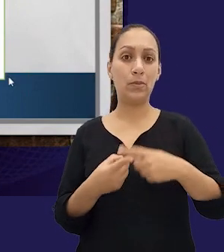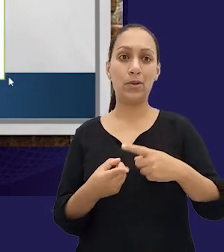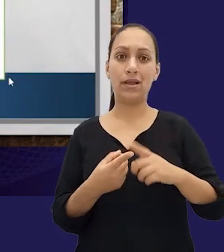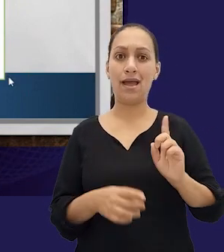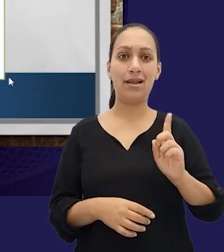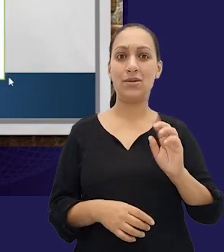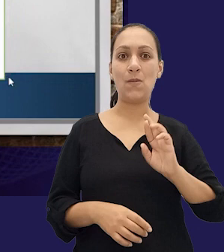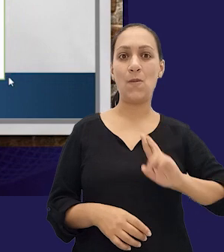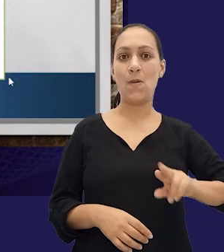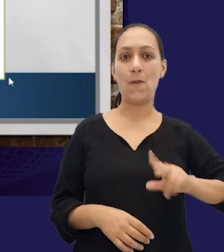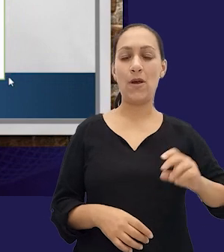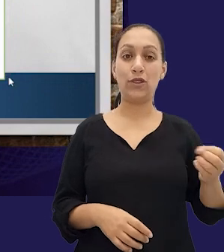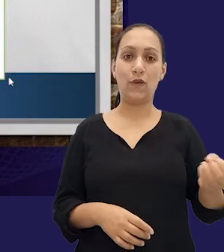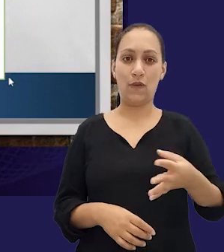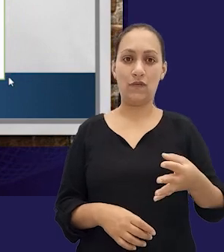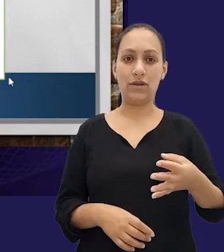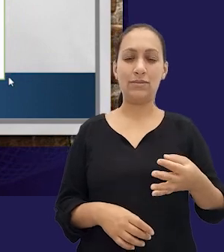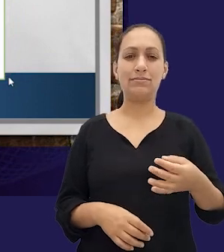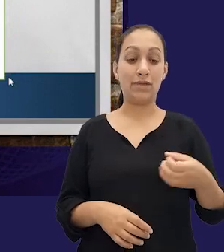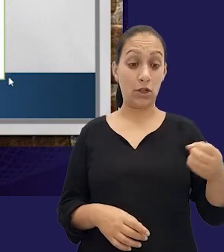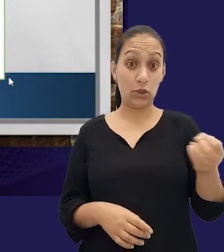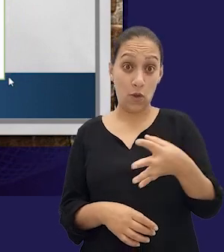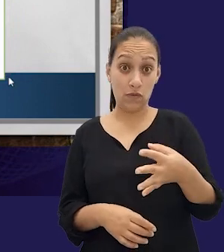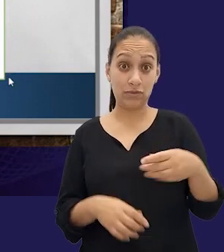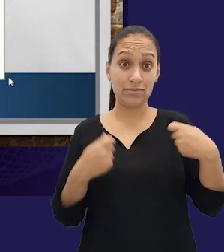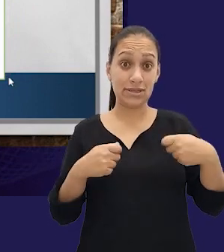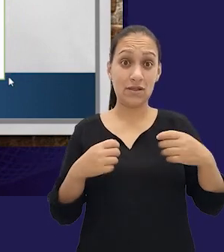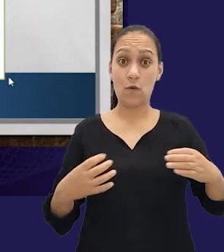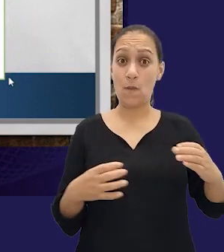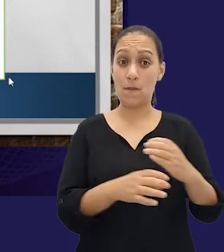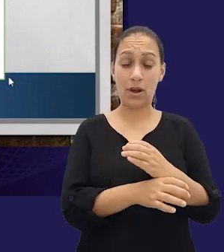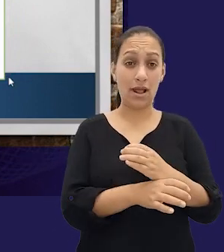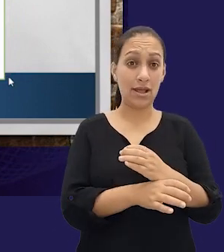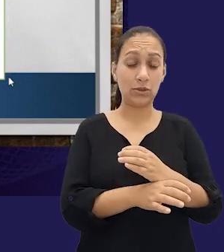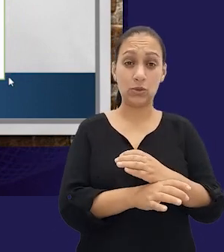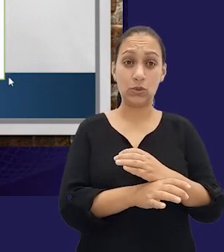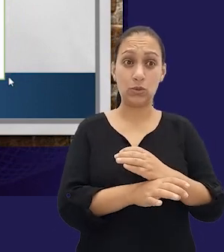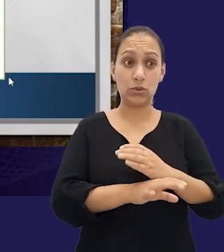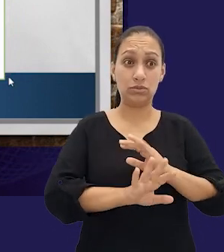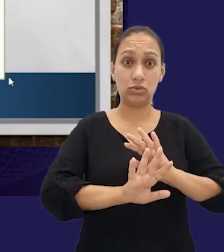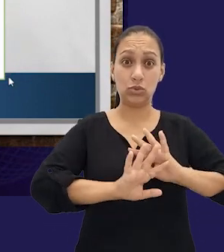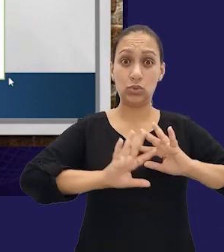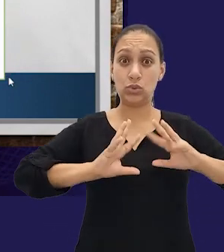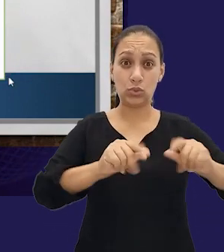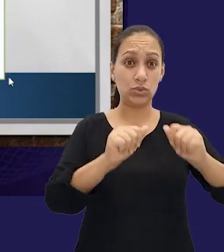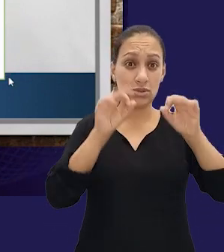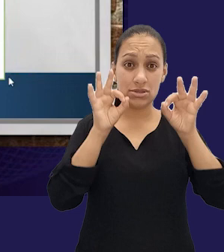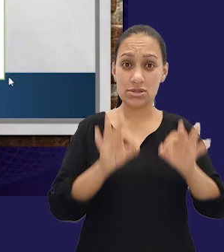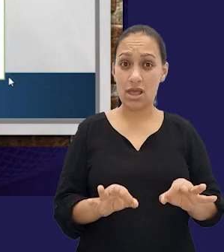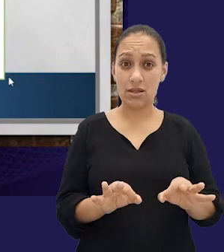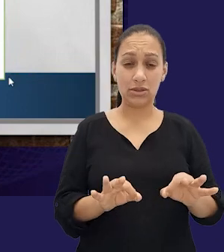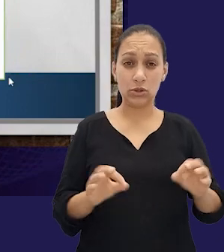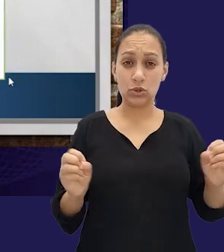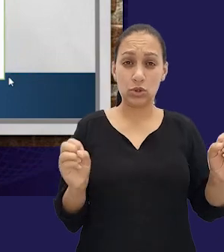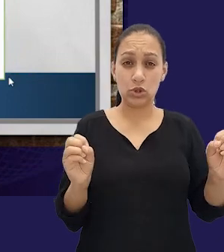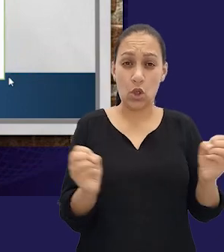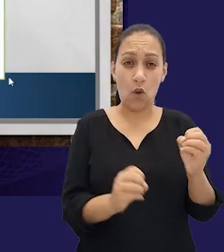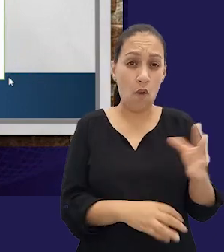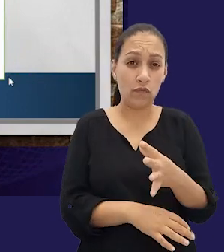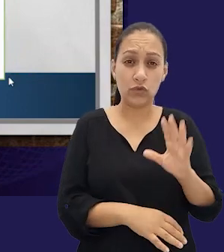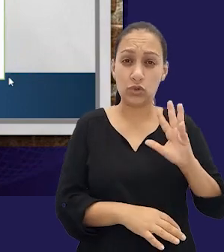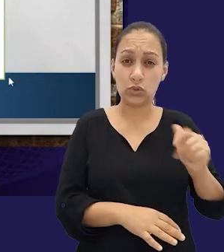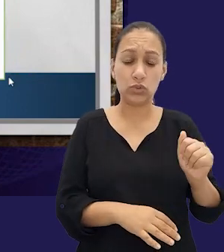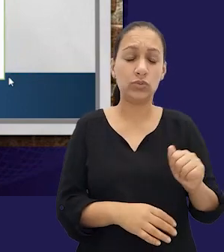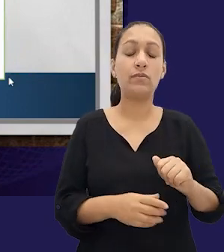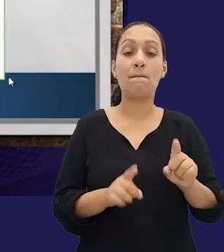tão novas assim. Para ser novo, tinha que ser algo completamente diferente, inédito, né? E não, são modificações.